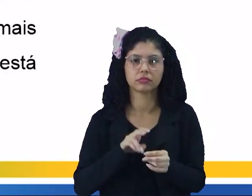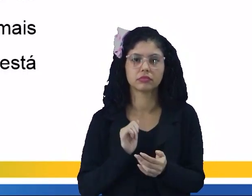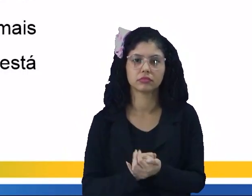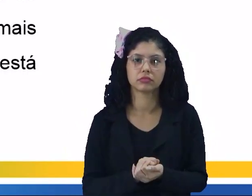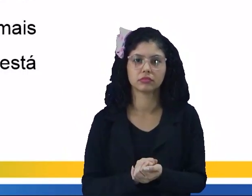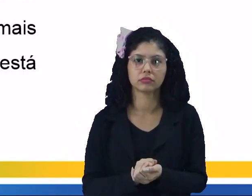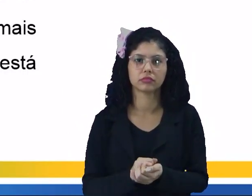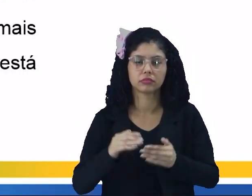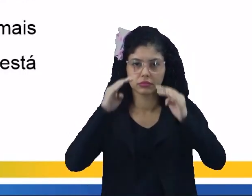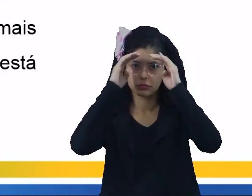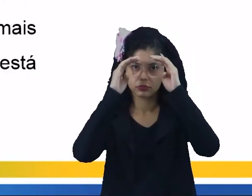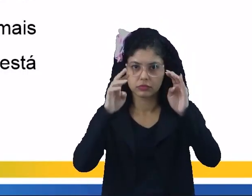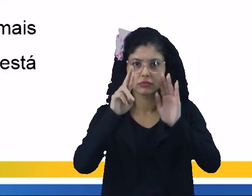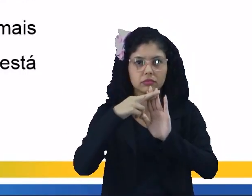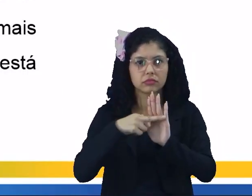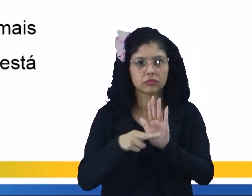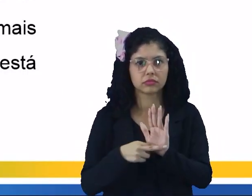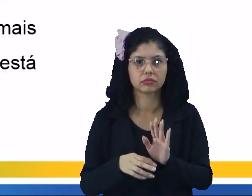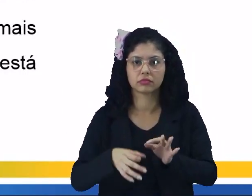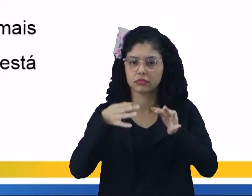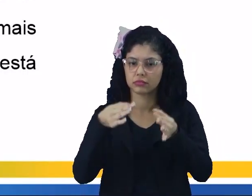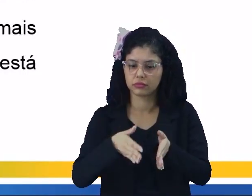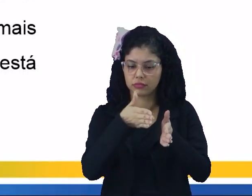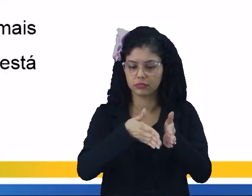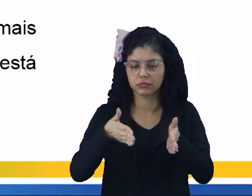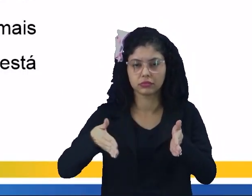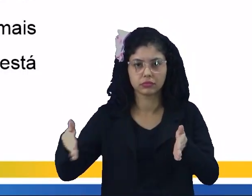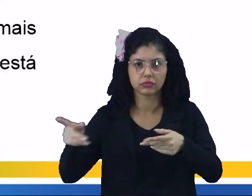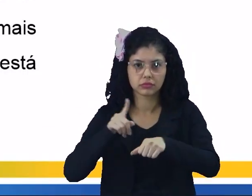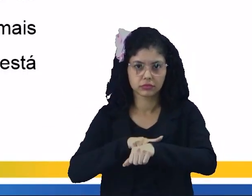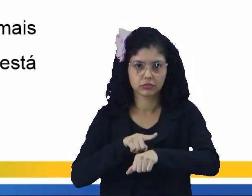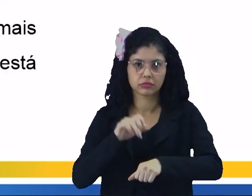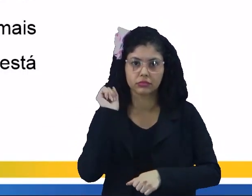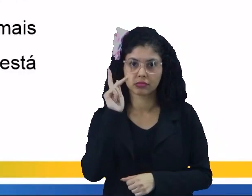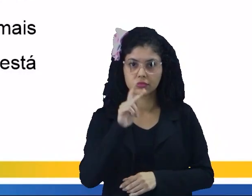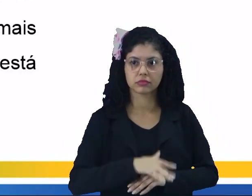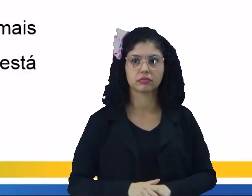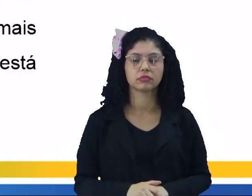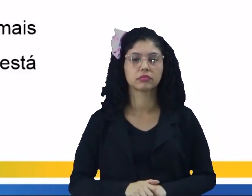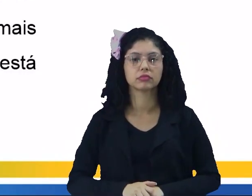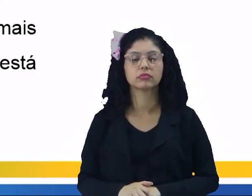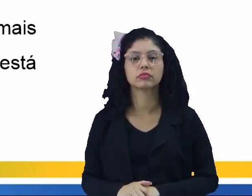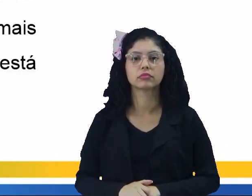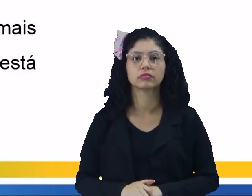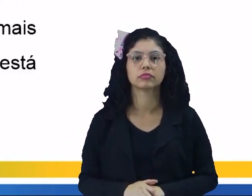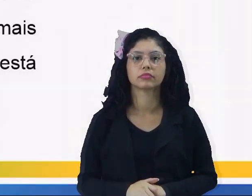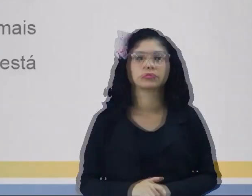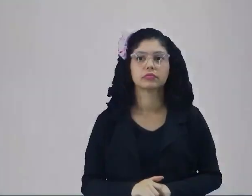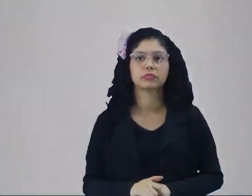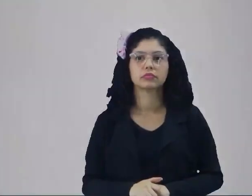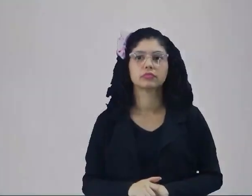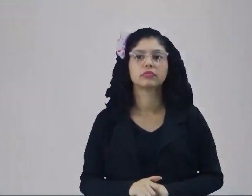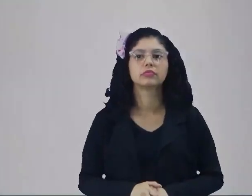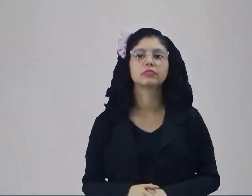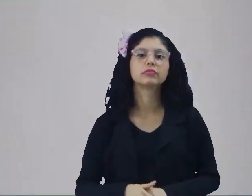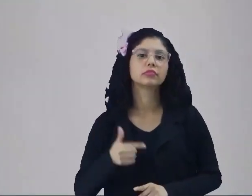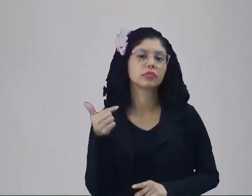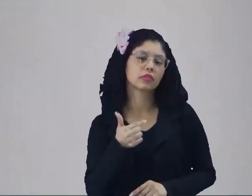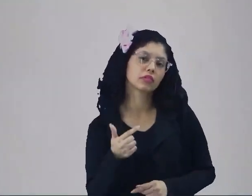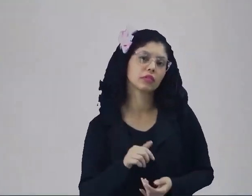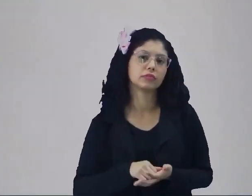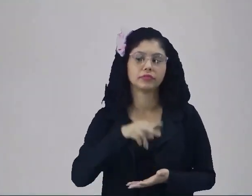ele não obedece a forma sequencial lá do tempo, ok? Então essa é a nossa segunda